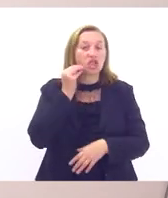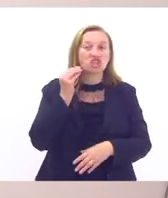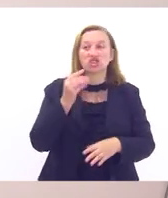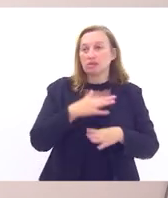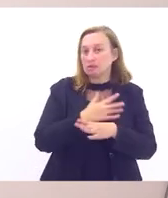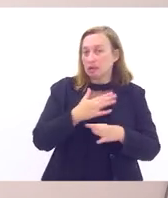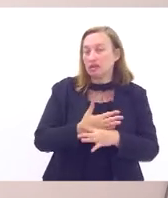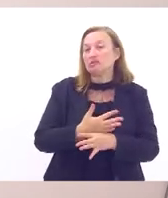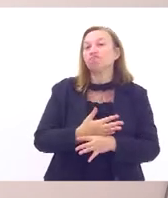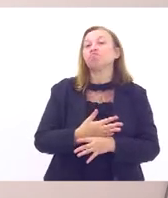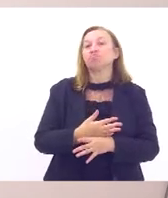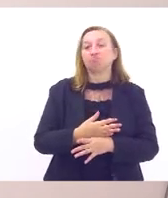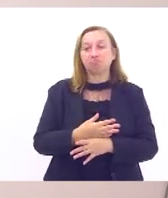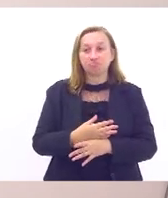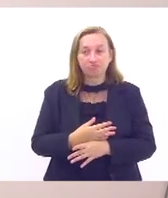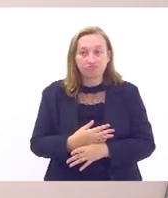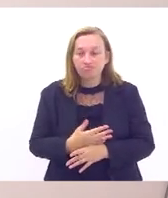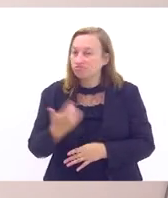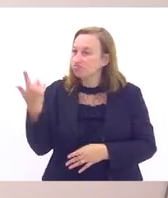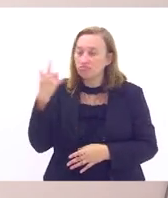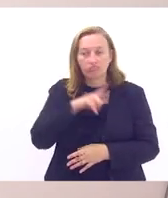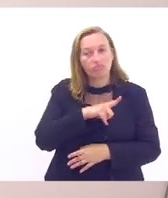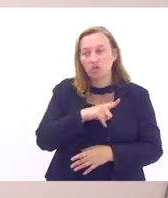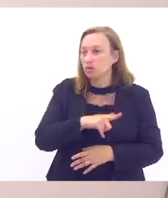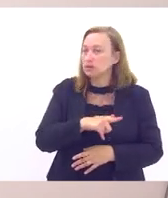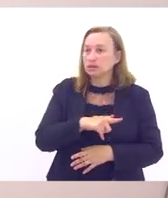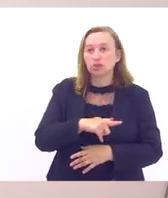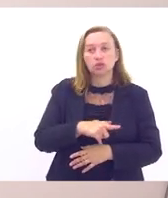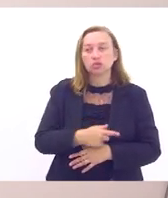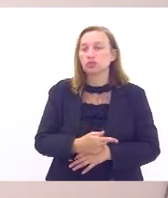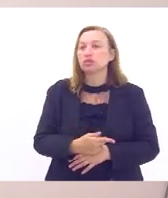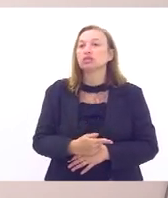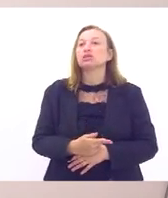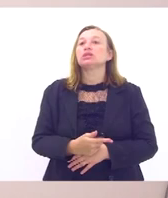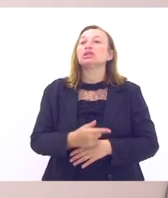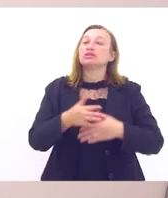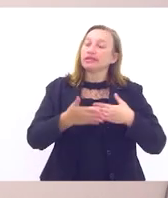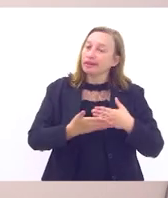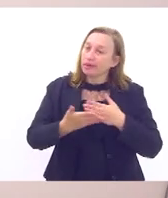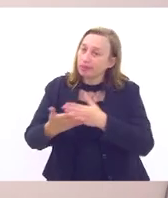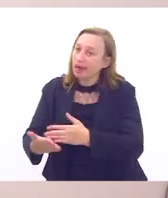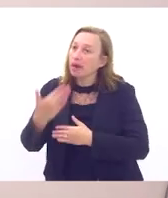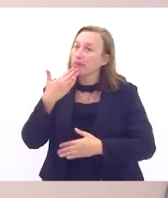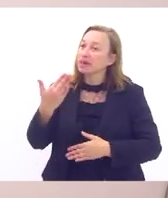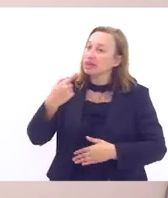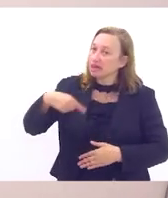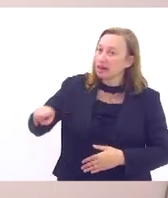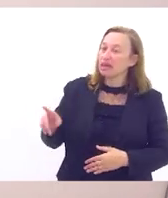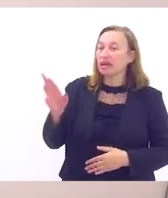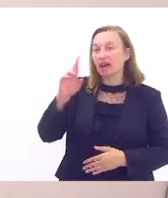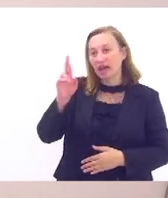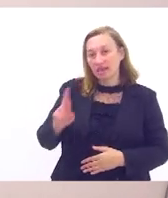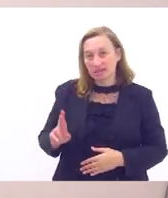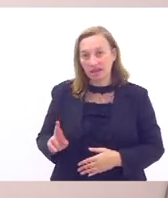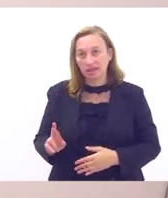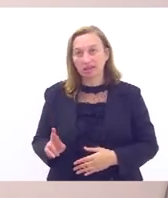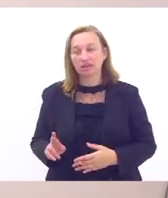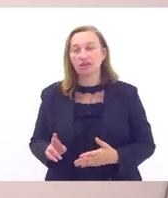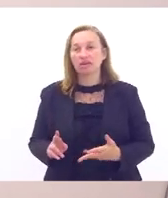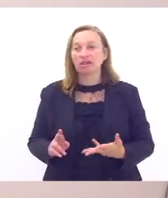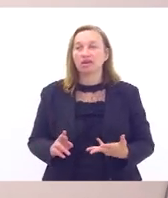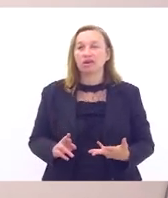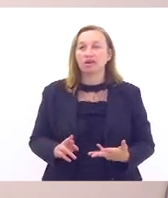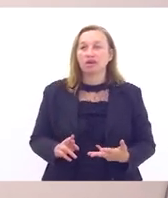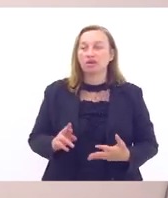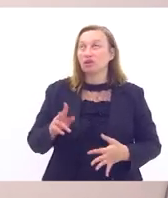cidade. Assim, a gente não conseguiu fazer o teste, tive que encaminhar, pedir para ir a Resende para fazer o teste. Não estou falando que Resende é